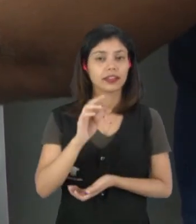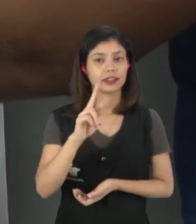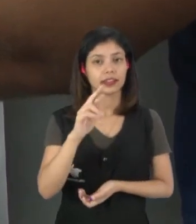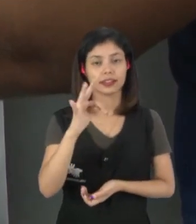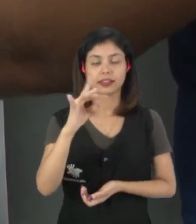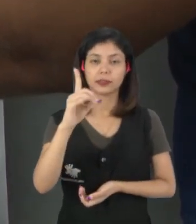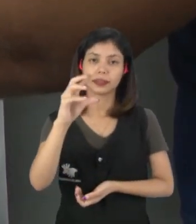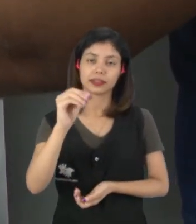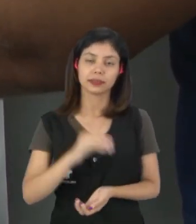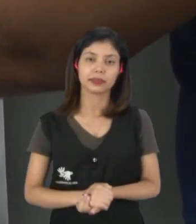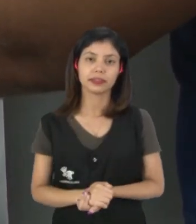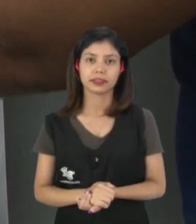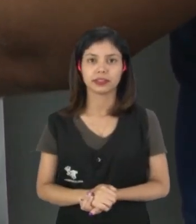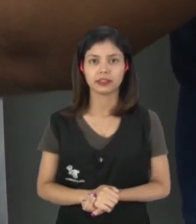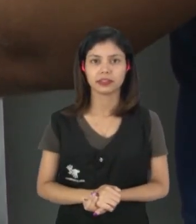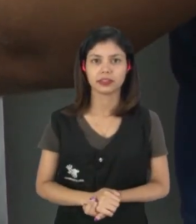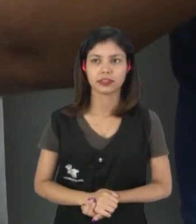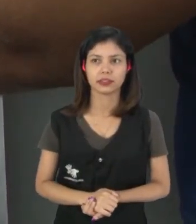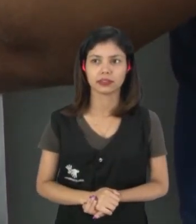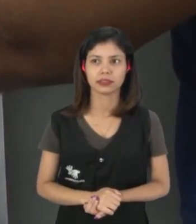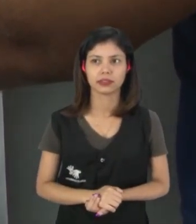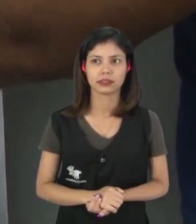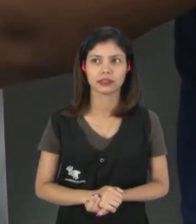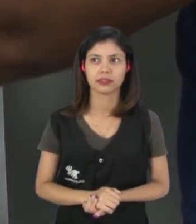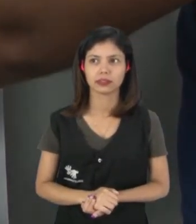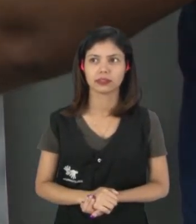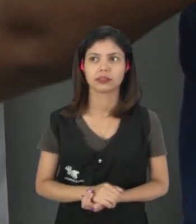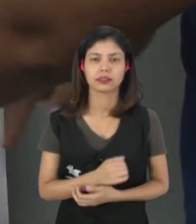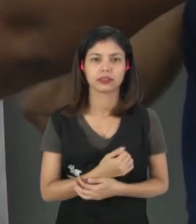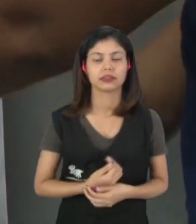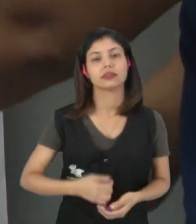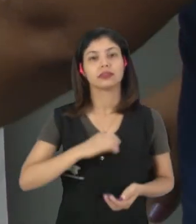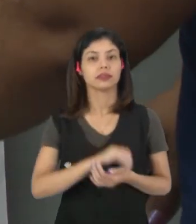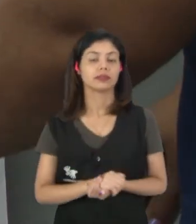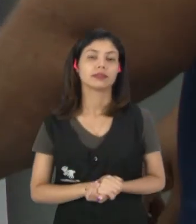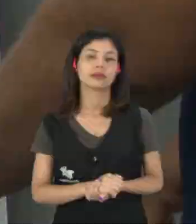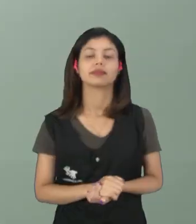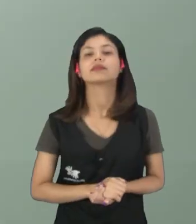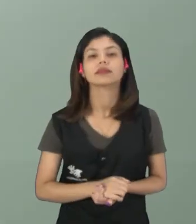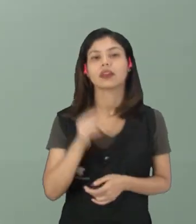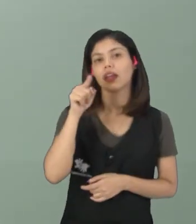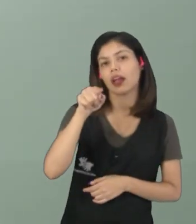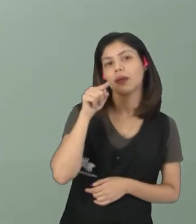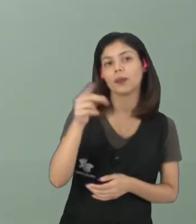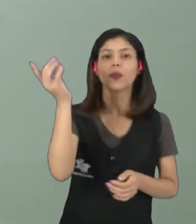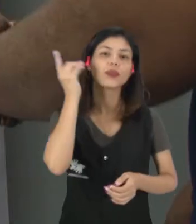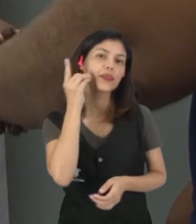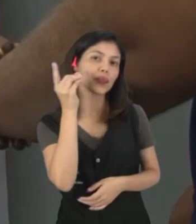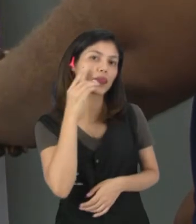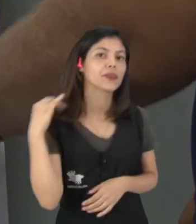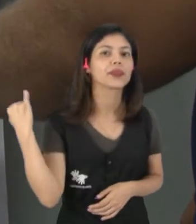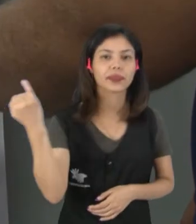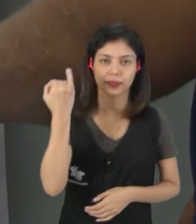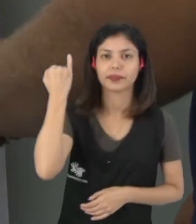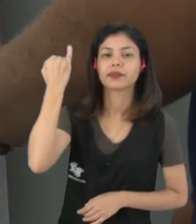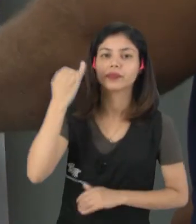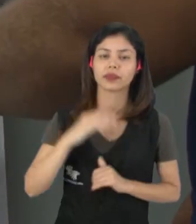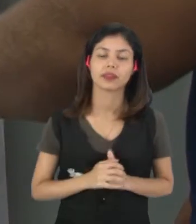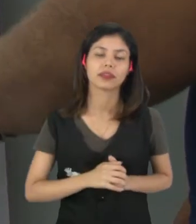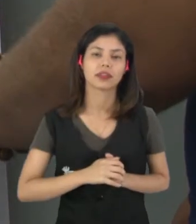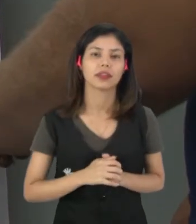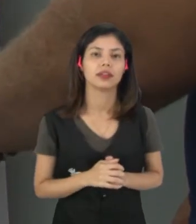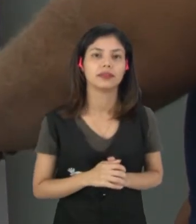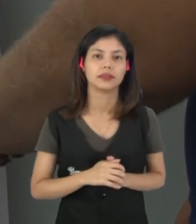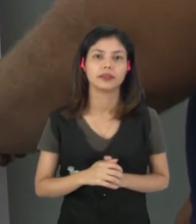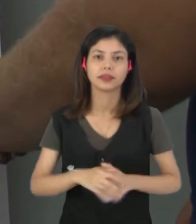Tratado de Petrópolis veja só outra data importante não é só que essa é uma data importante né também